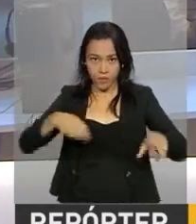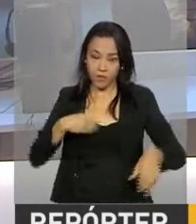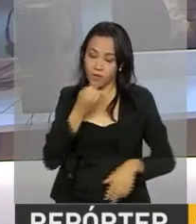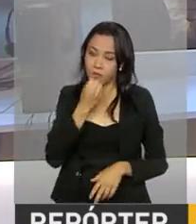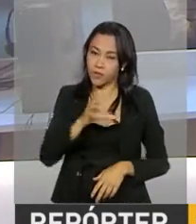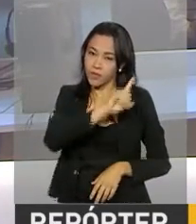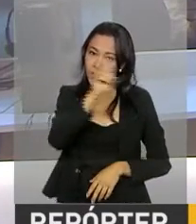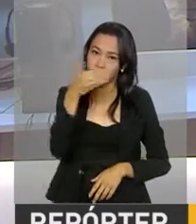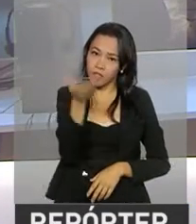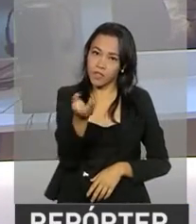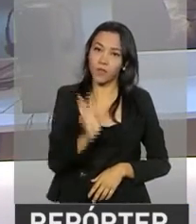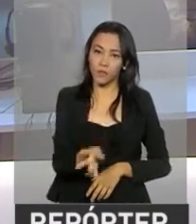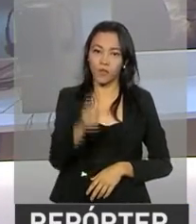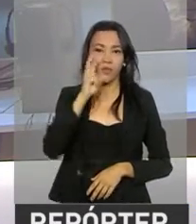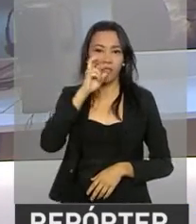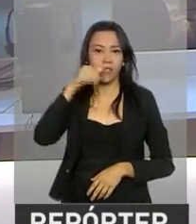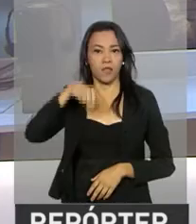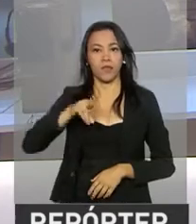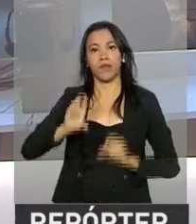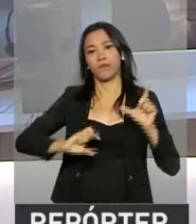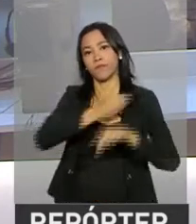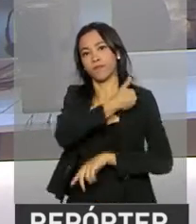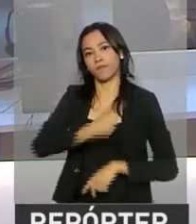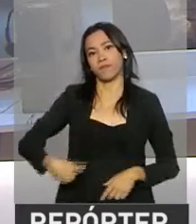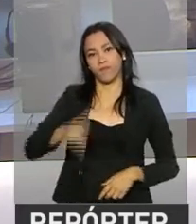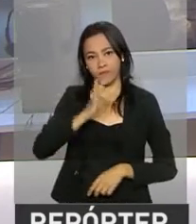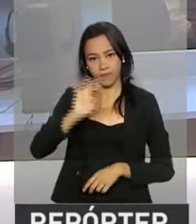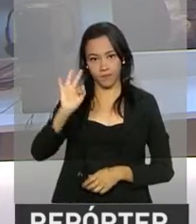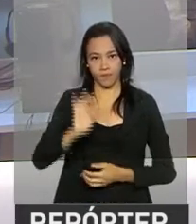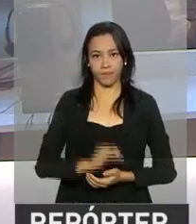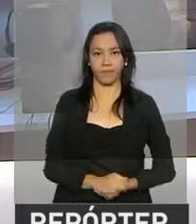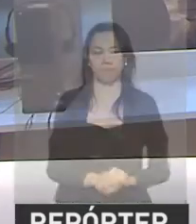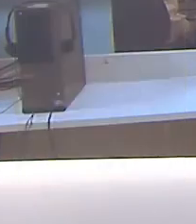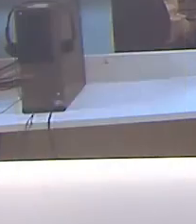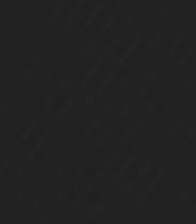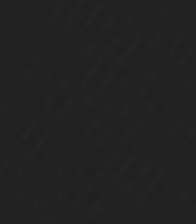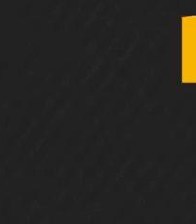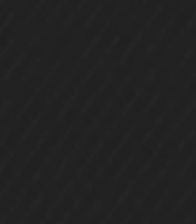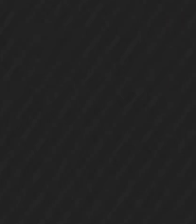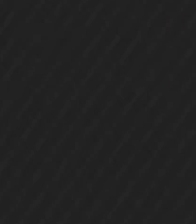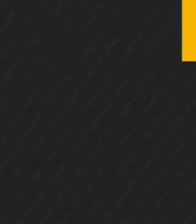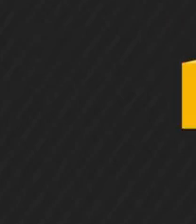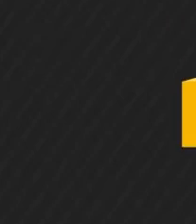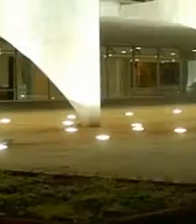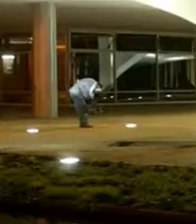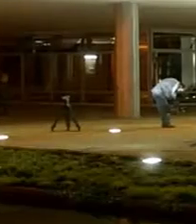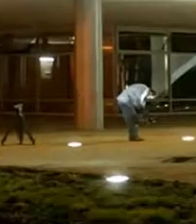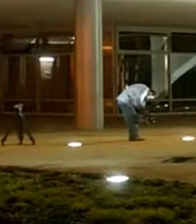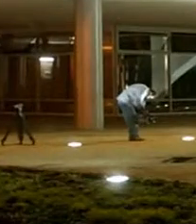Bom dia para você e continue com a gente aqui na NBR, a TV do Governo Federal.